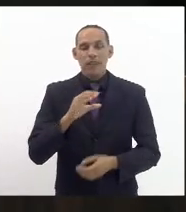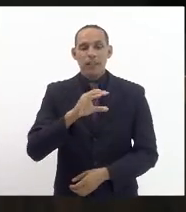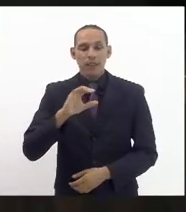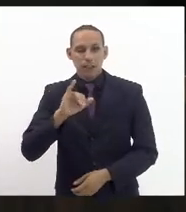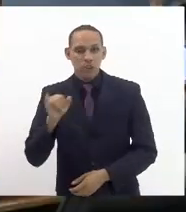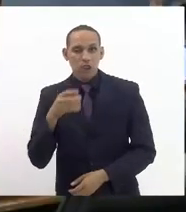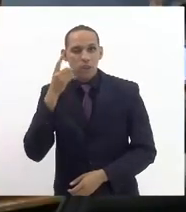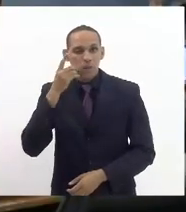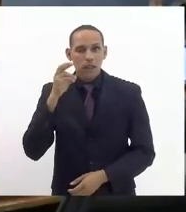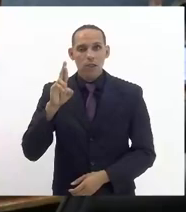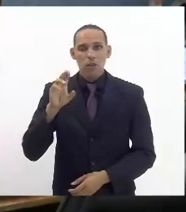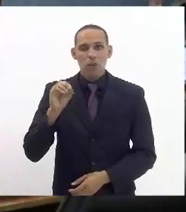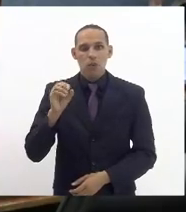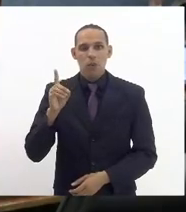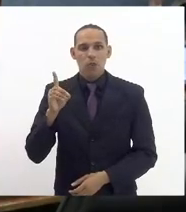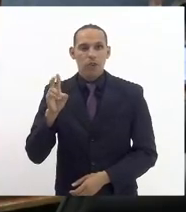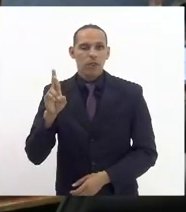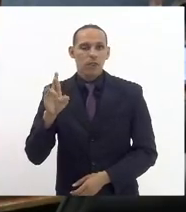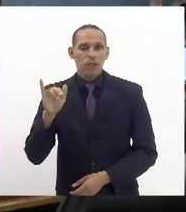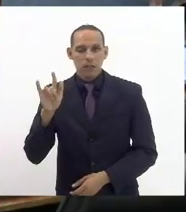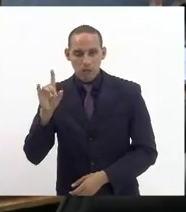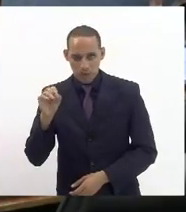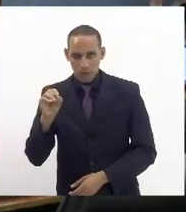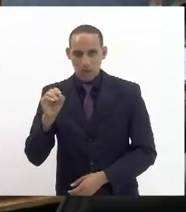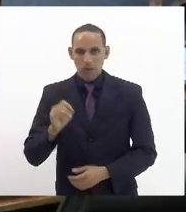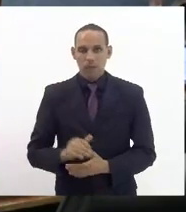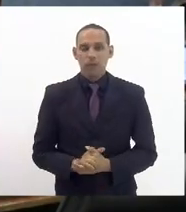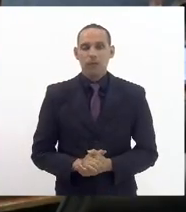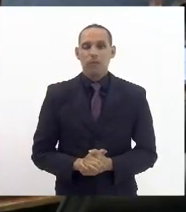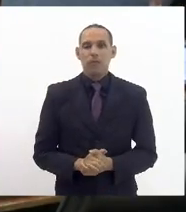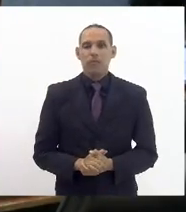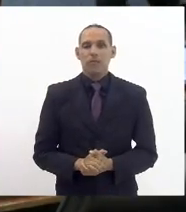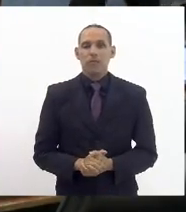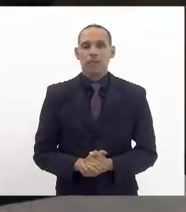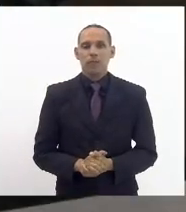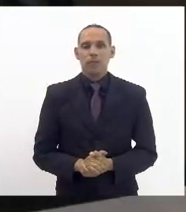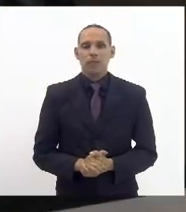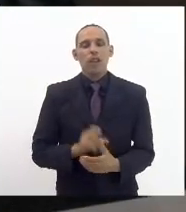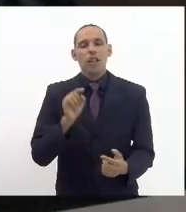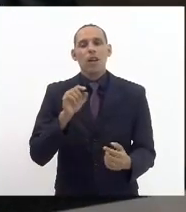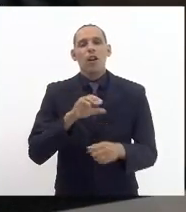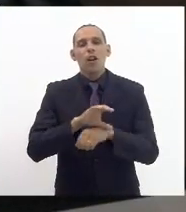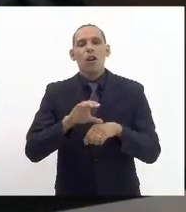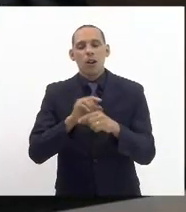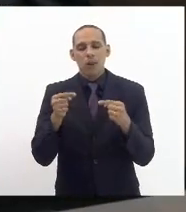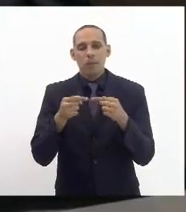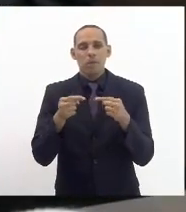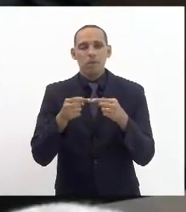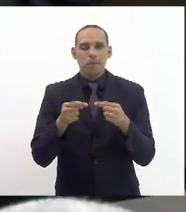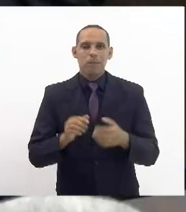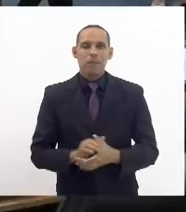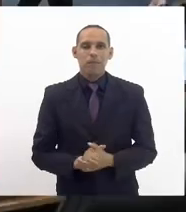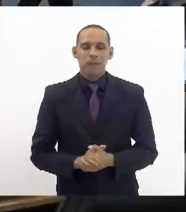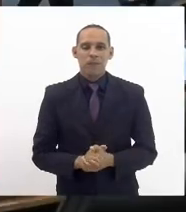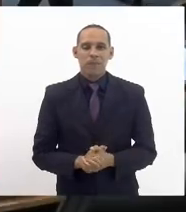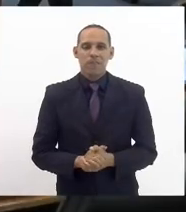Amorim. Arrancar o microfone, deputado Valdez. Faça isso. Parecer pela constitucionalidade, senhor presidente.